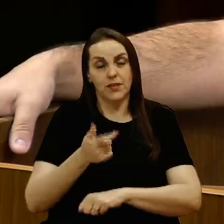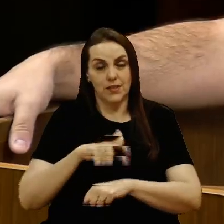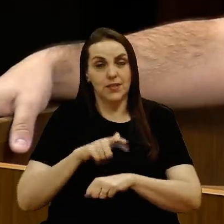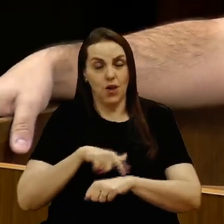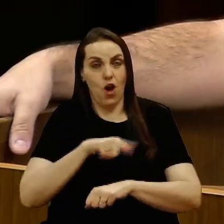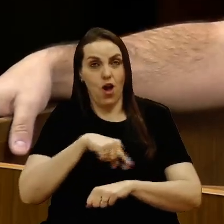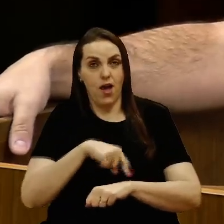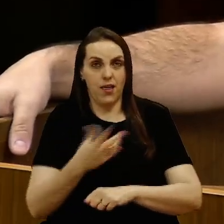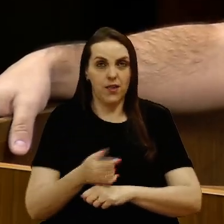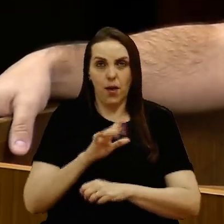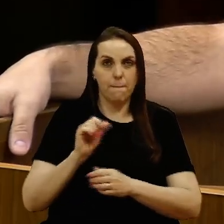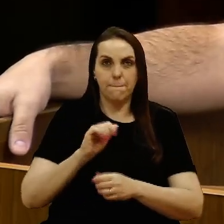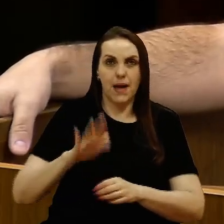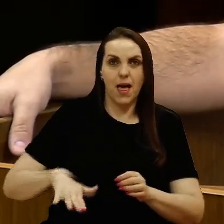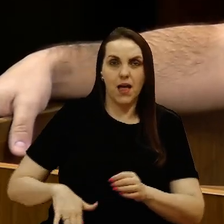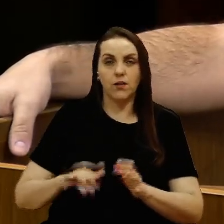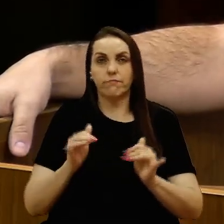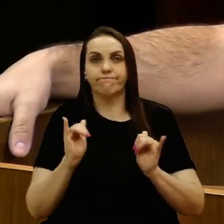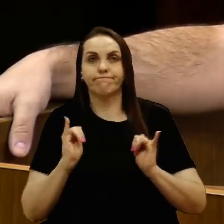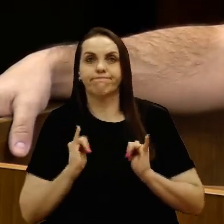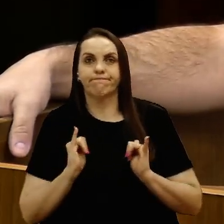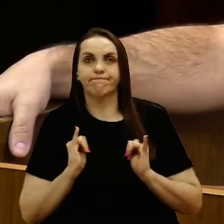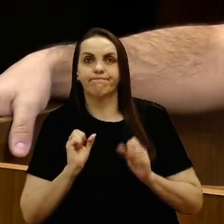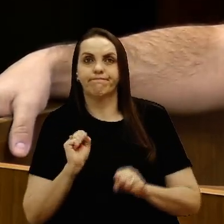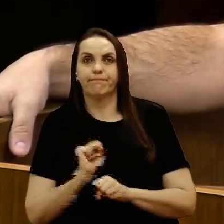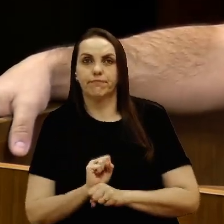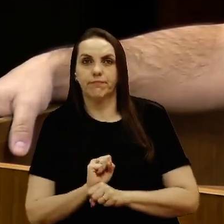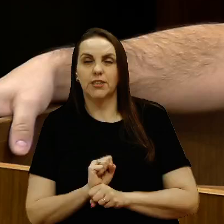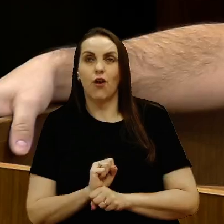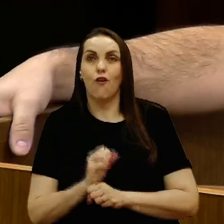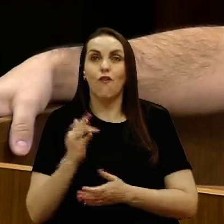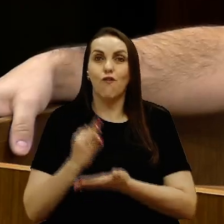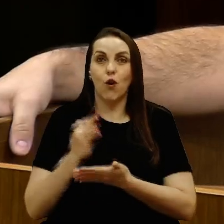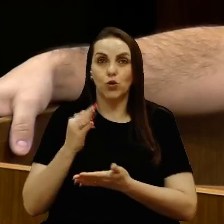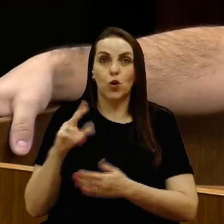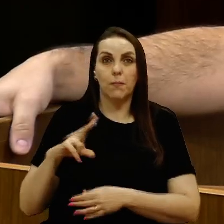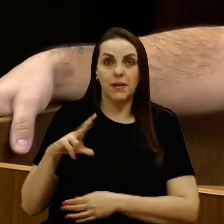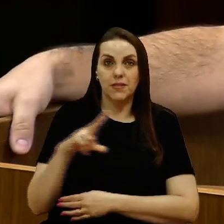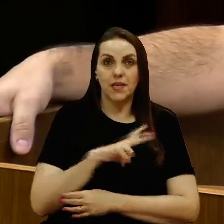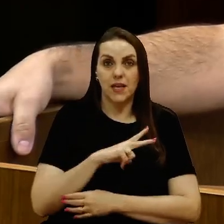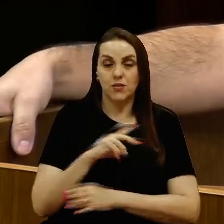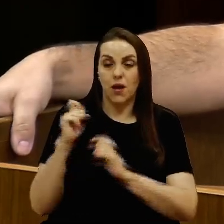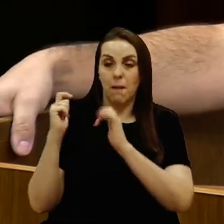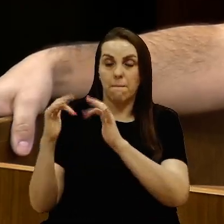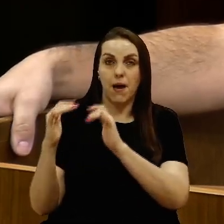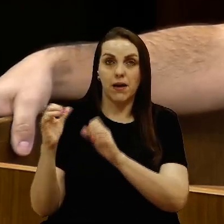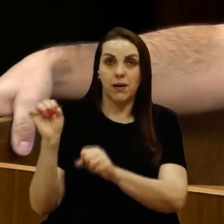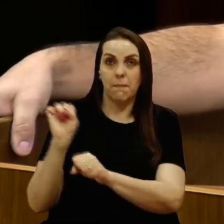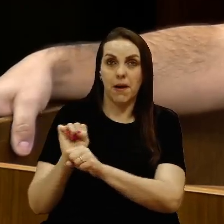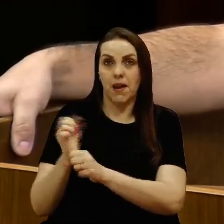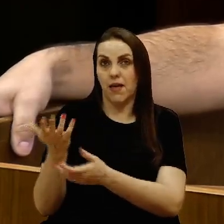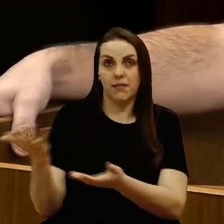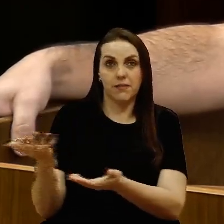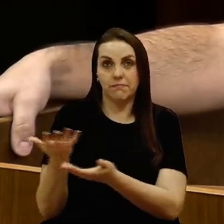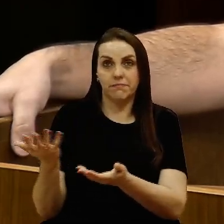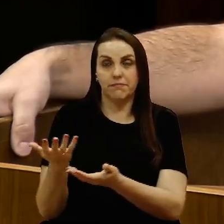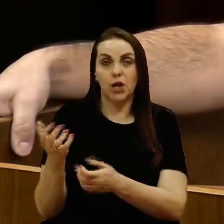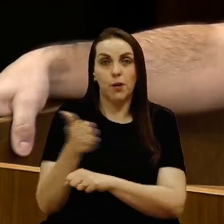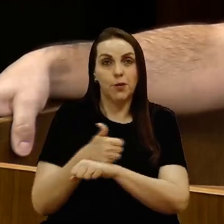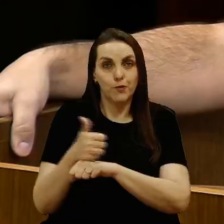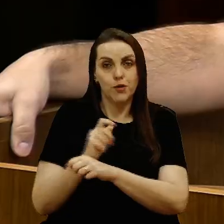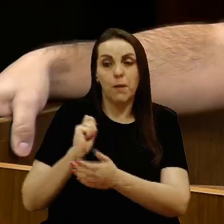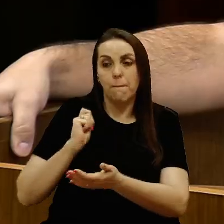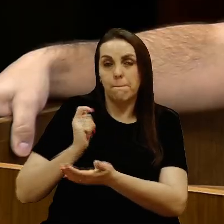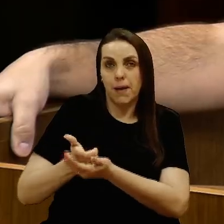ficam ociosos. Então, falta um paciente, a máquina fica parada e o profissional está sendo pago, o administrativo fica